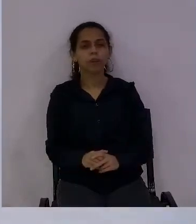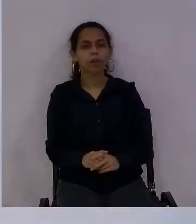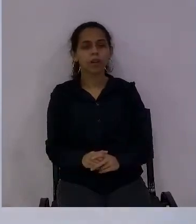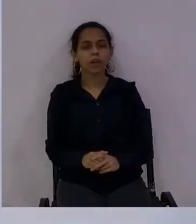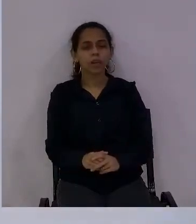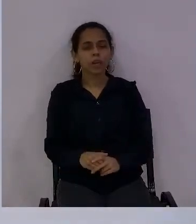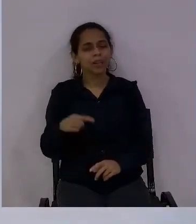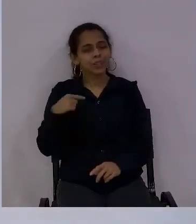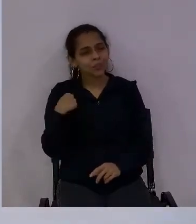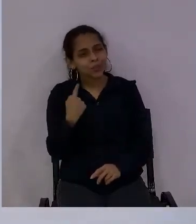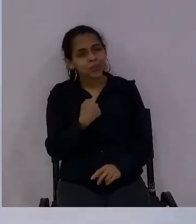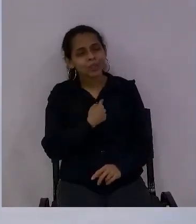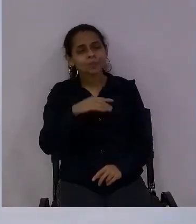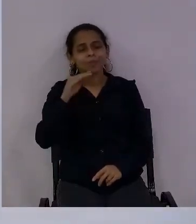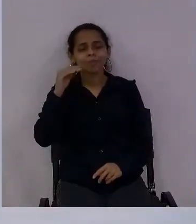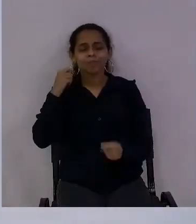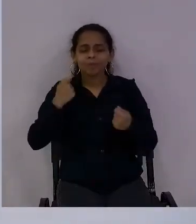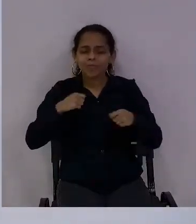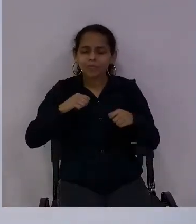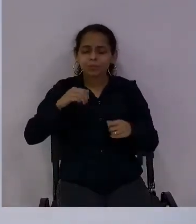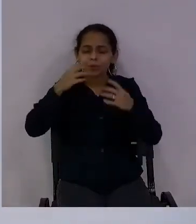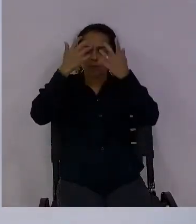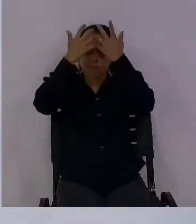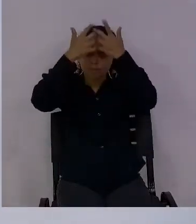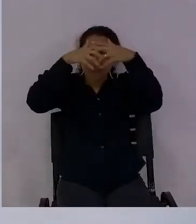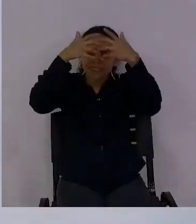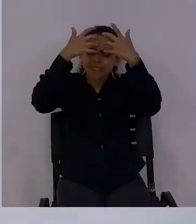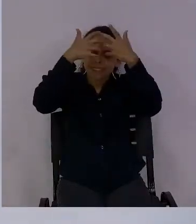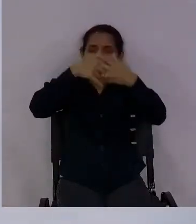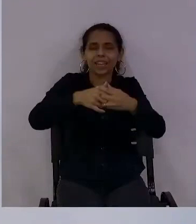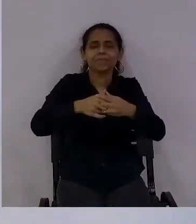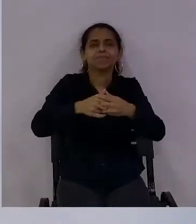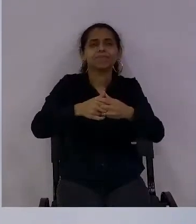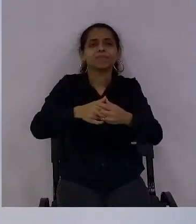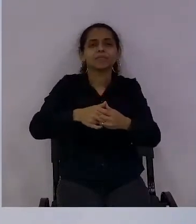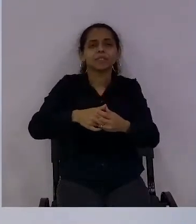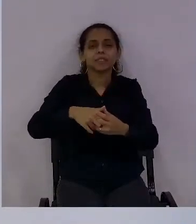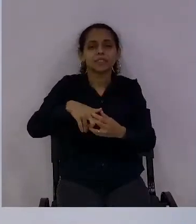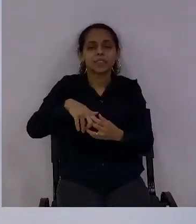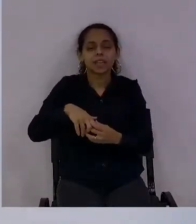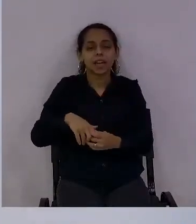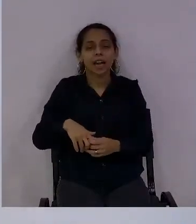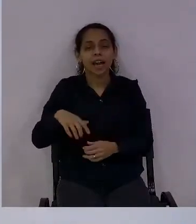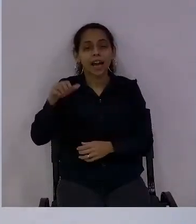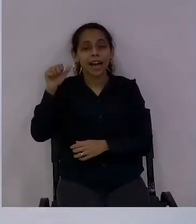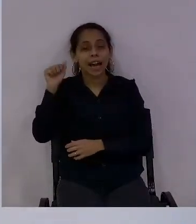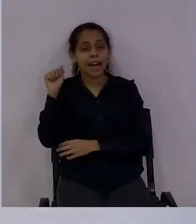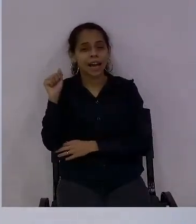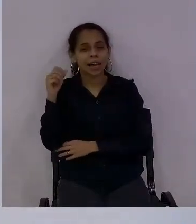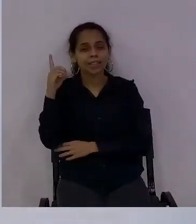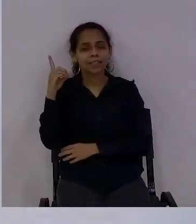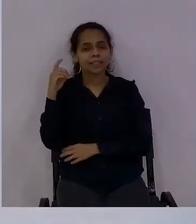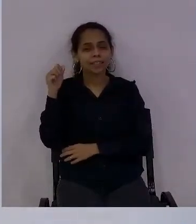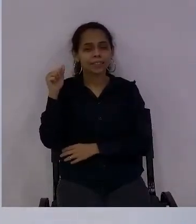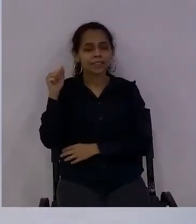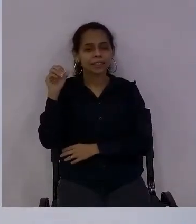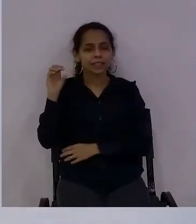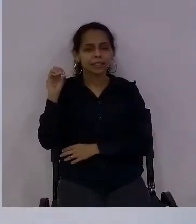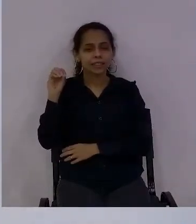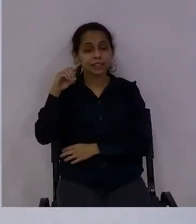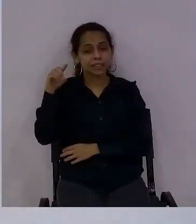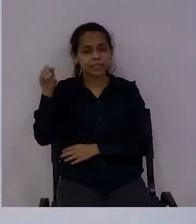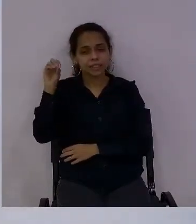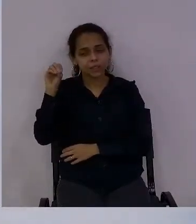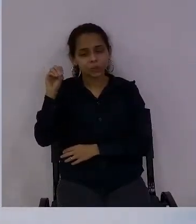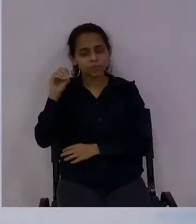assim, puxa, Adão foi muito tonto, né? Era tão simples, era só não comer do fruto, tá vendo? Tudo que a gente tem que passar por